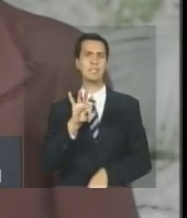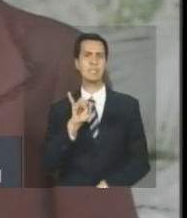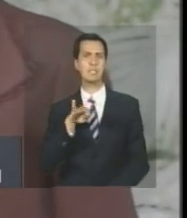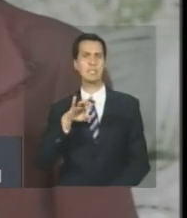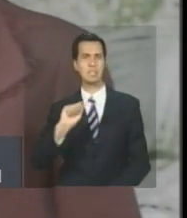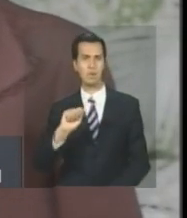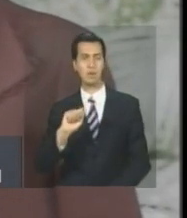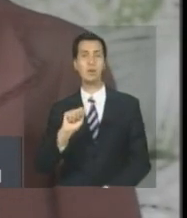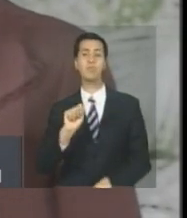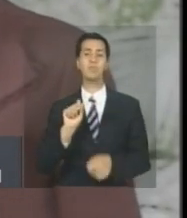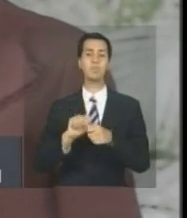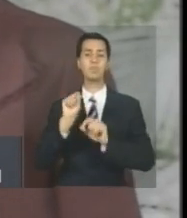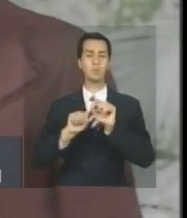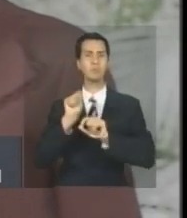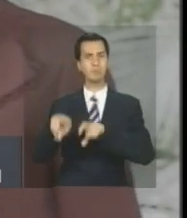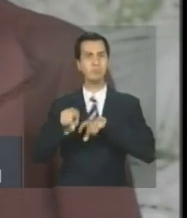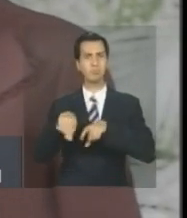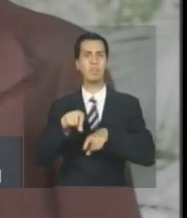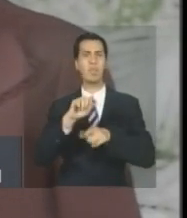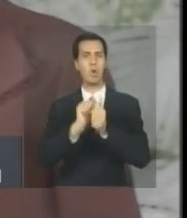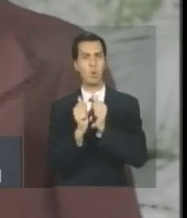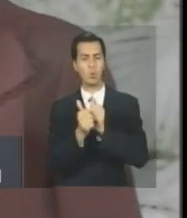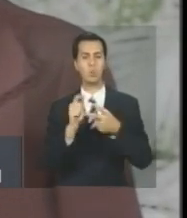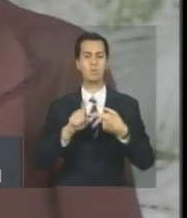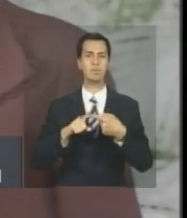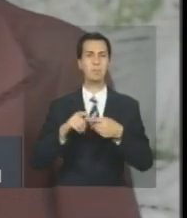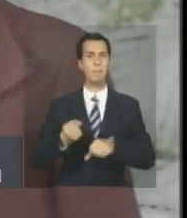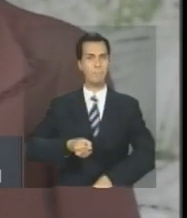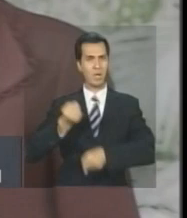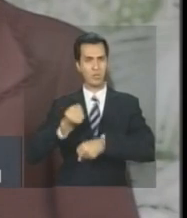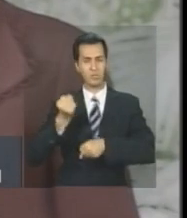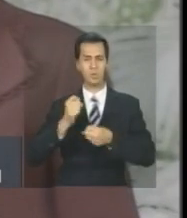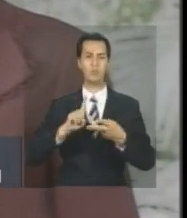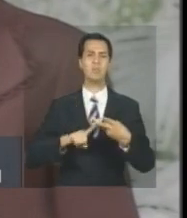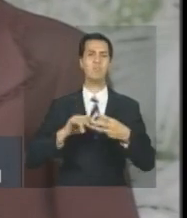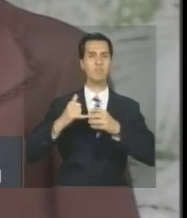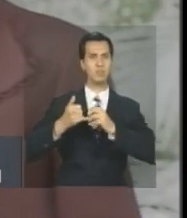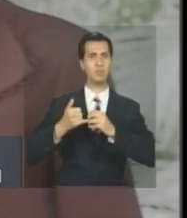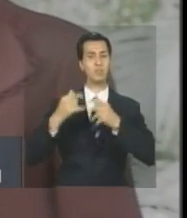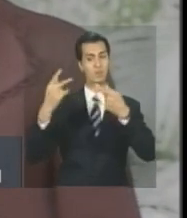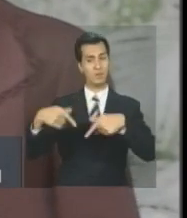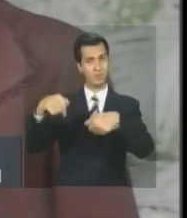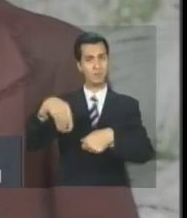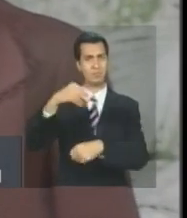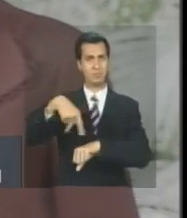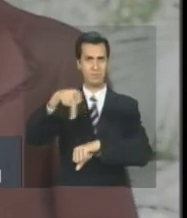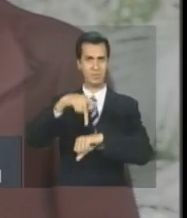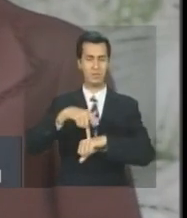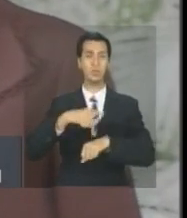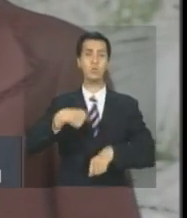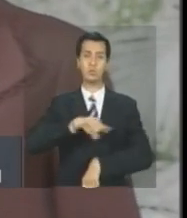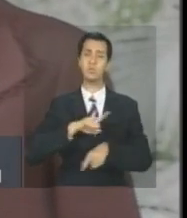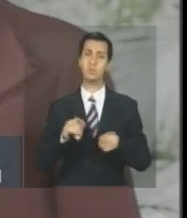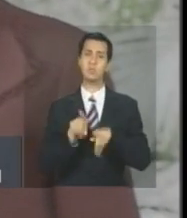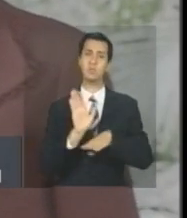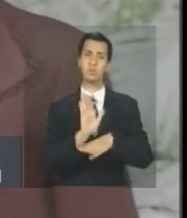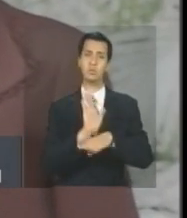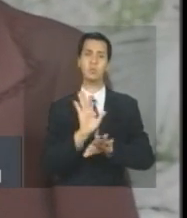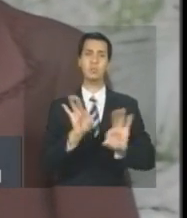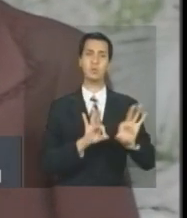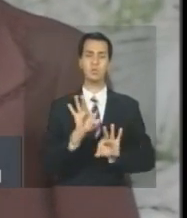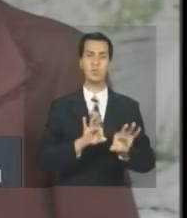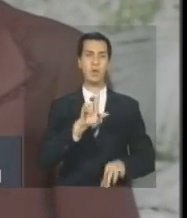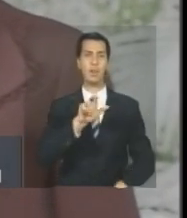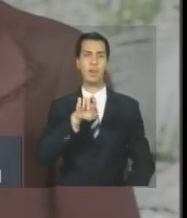e mandioca aqui no país. Além de cooperarmos no programa Lé a Gogô, que compra leite